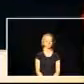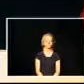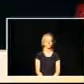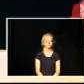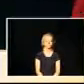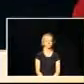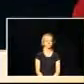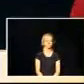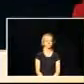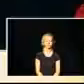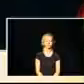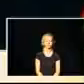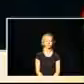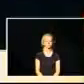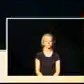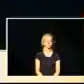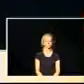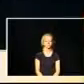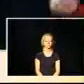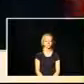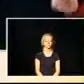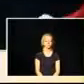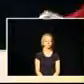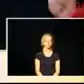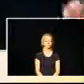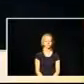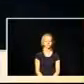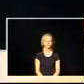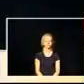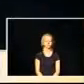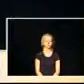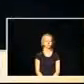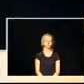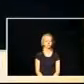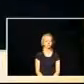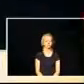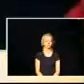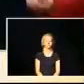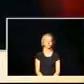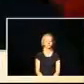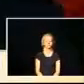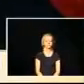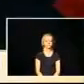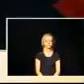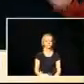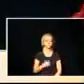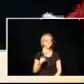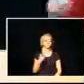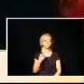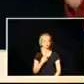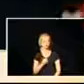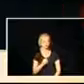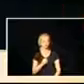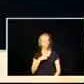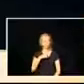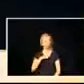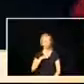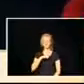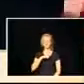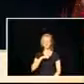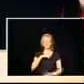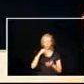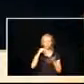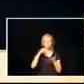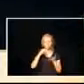pautados prioritariamente aqui nessa Casa de Leis. Nós temos que ter um compromisso com a população de Taubaté,